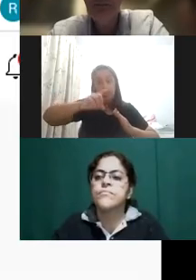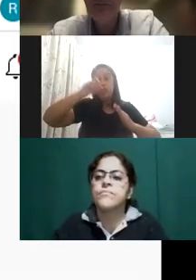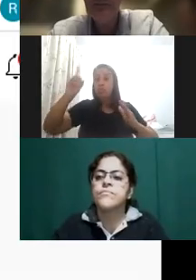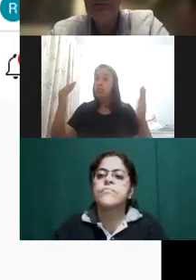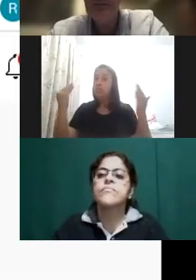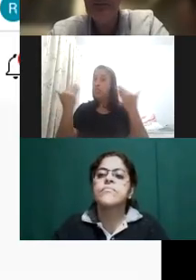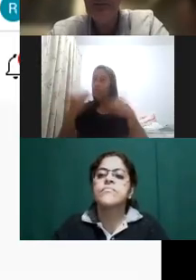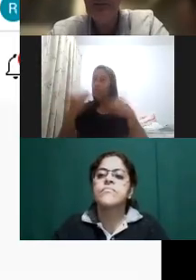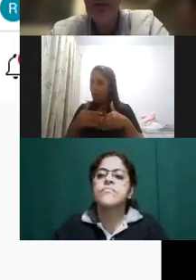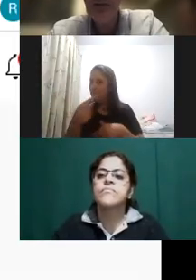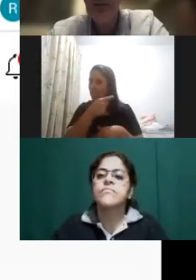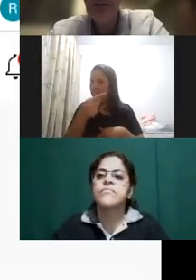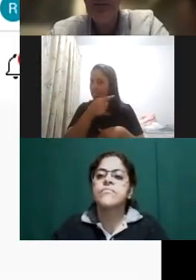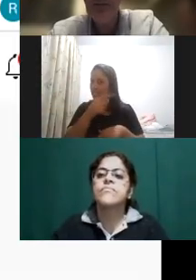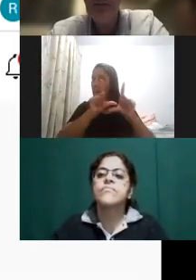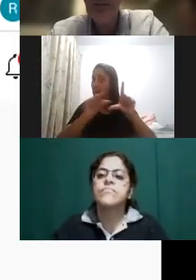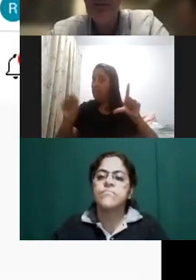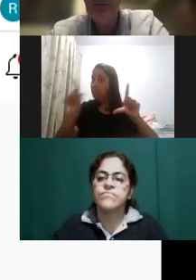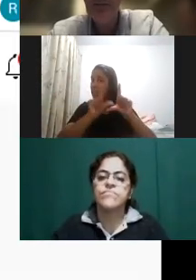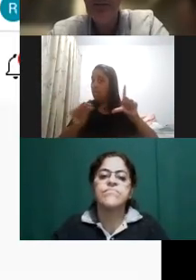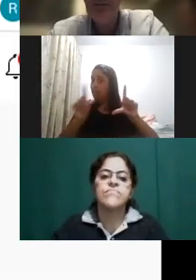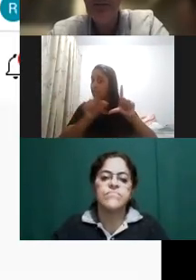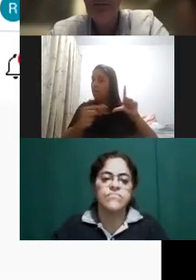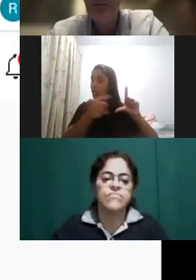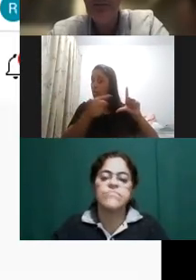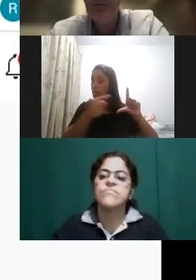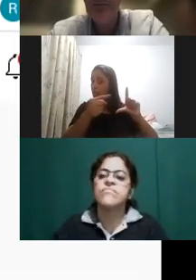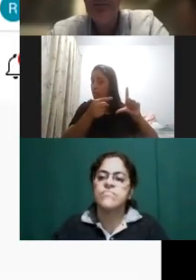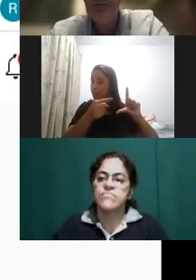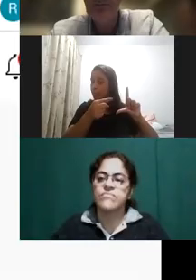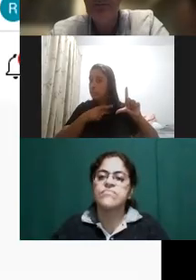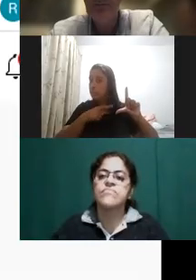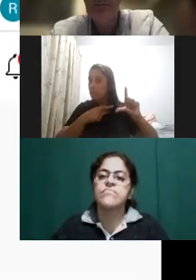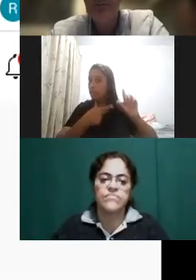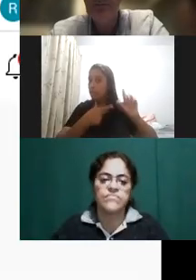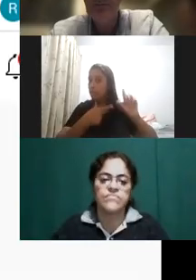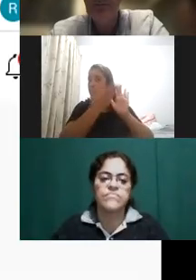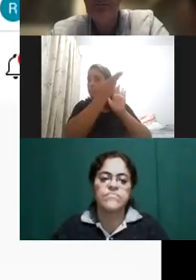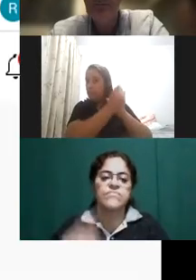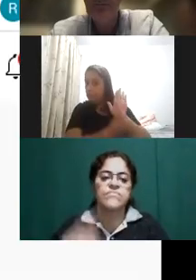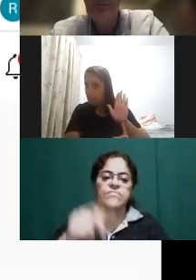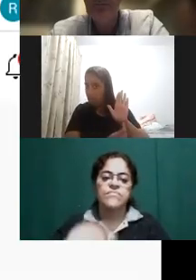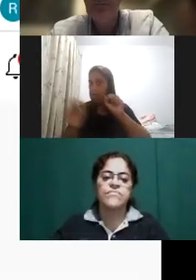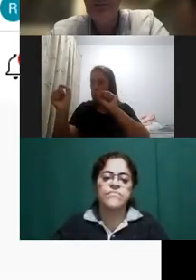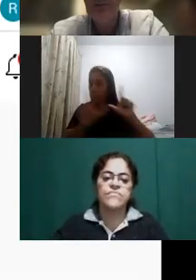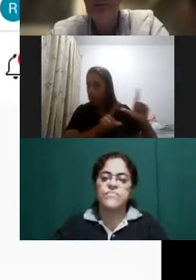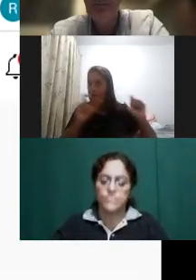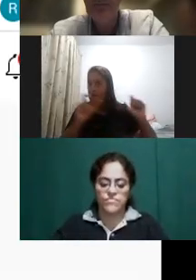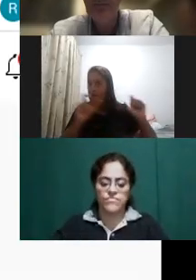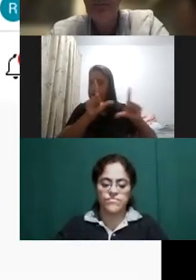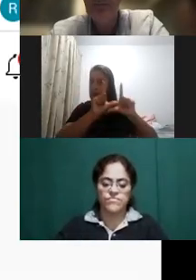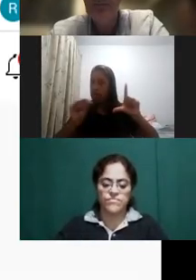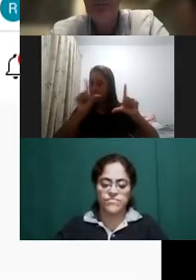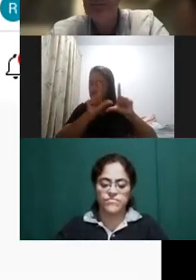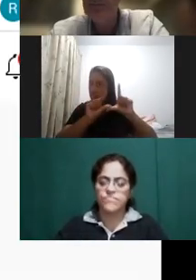Gisele, ó. Posterior do glúteo médio. Tá lá. Os adutores também trabalham nesse exercício. Quando o quadril está fletido, os